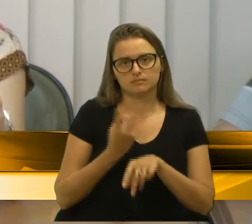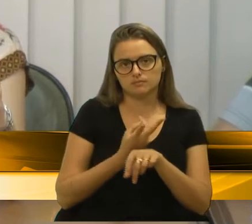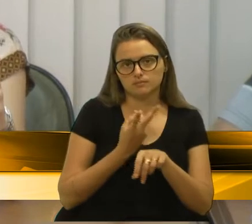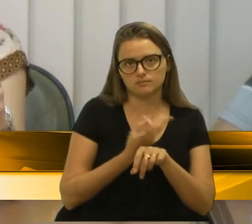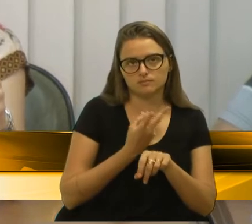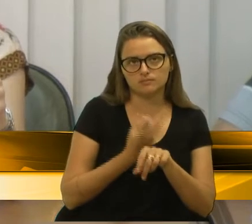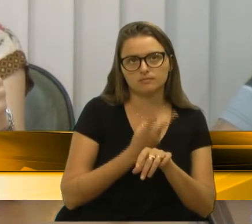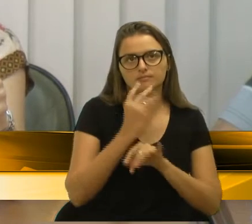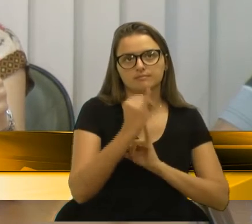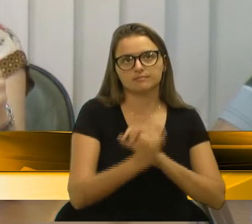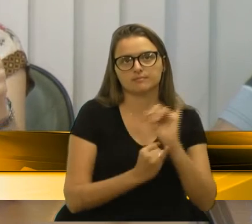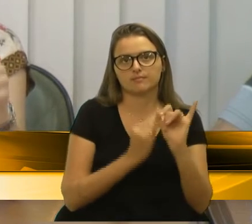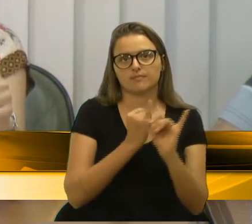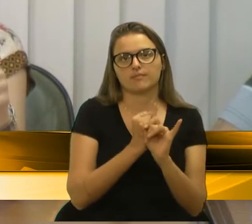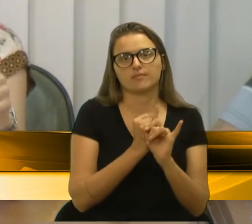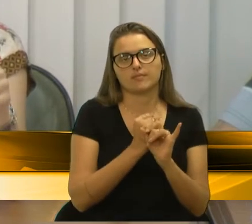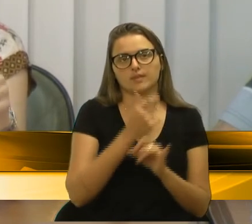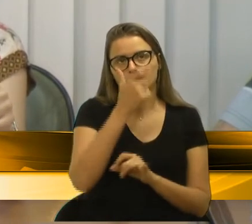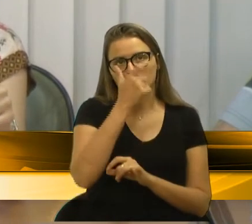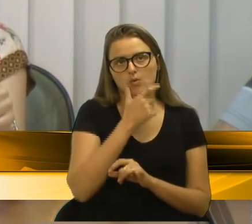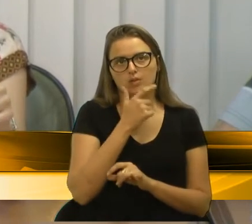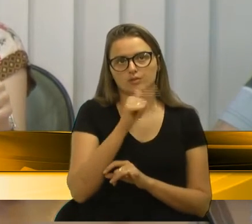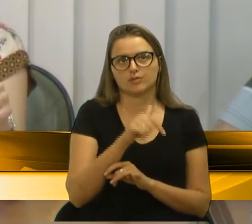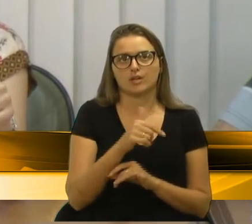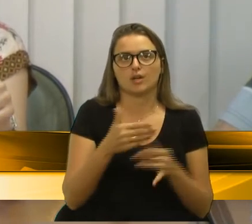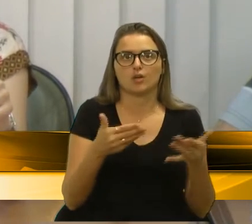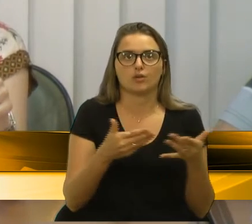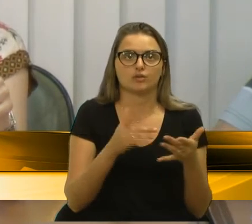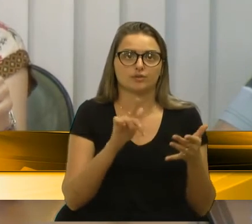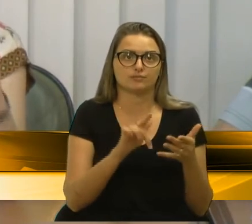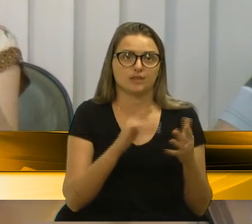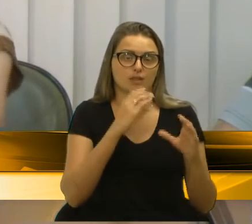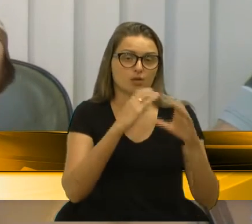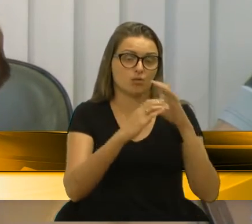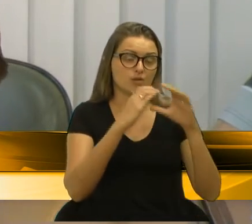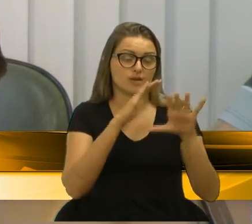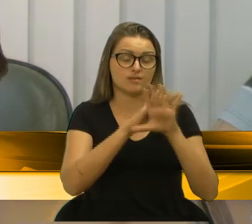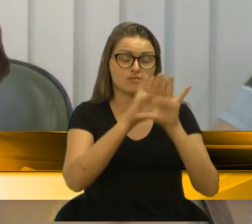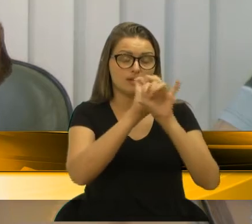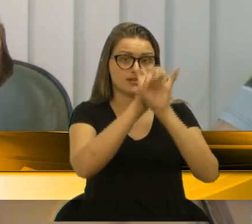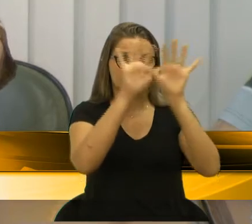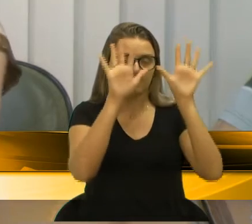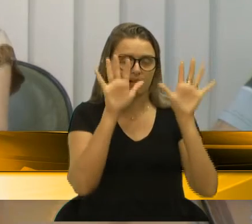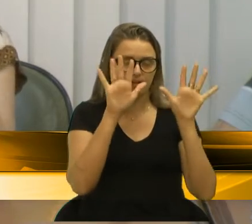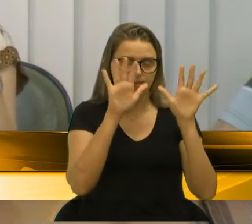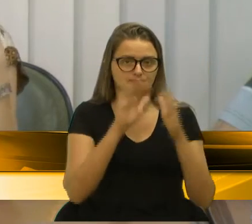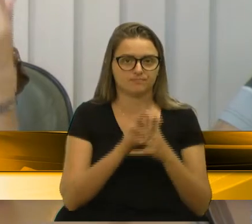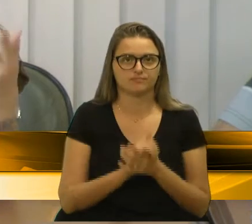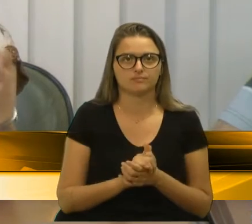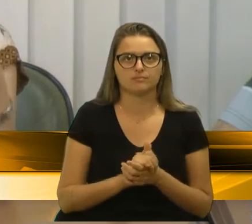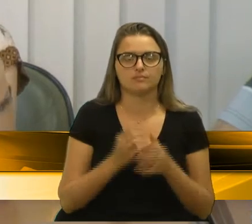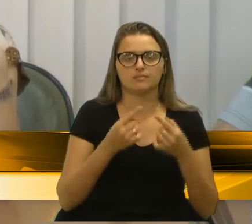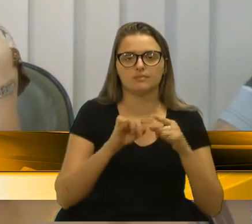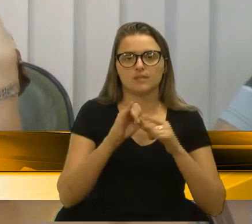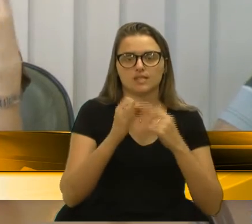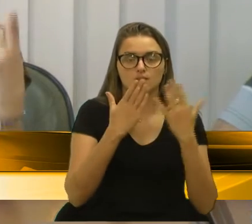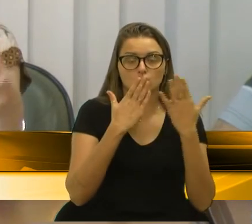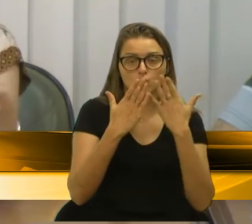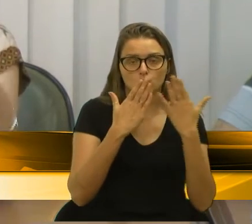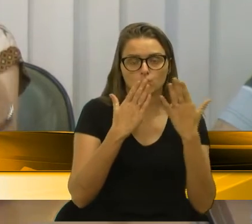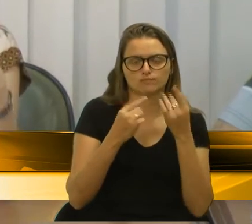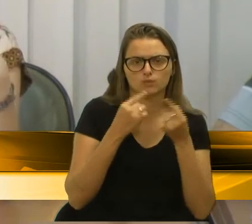pela internet, né, que eu acho que é o melhor meio de comunicação. Mas, em caso de dúvidas